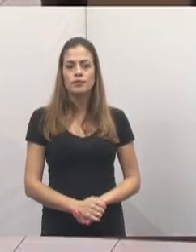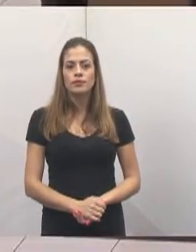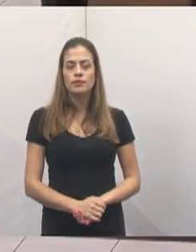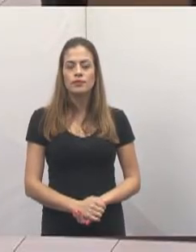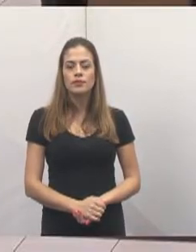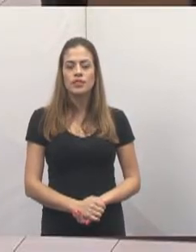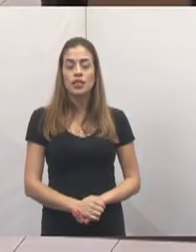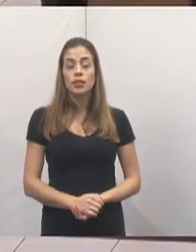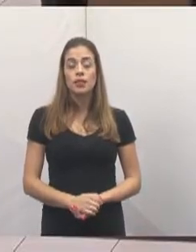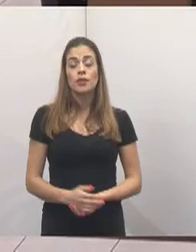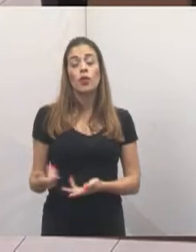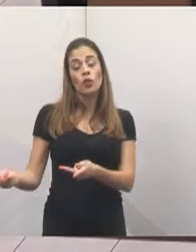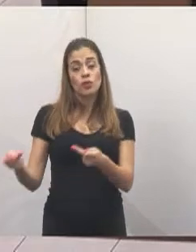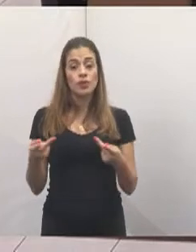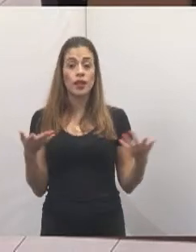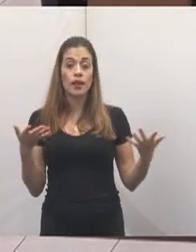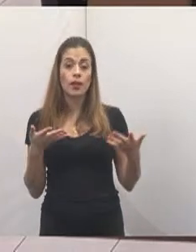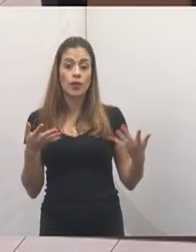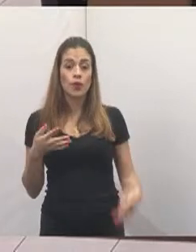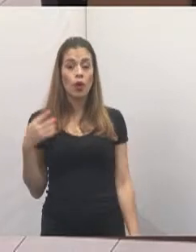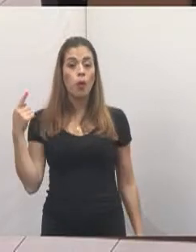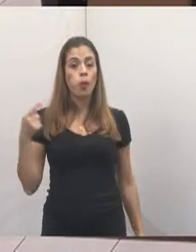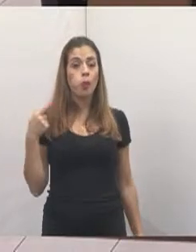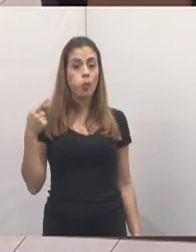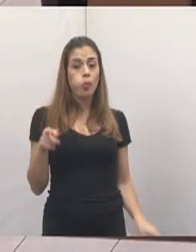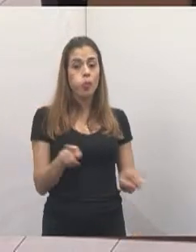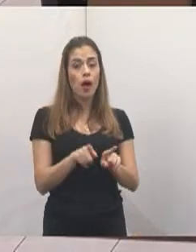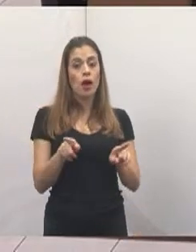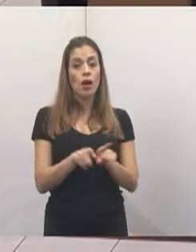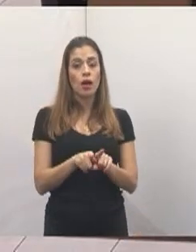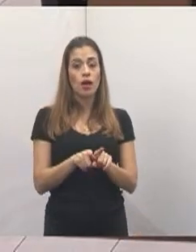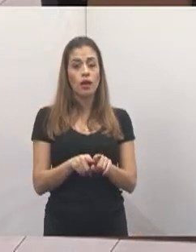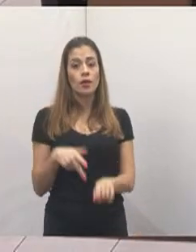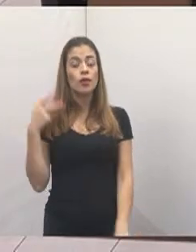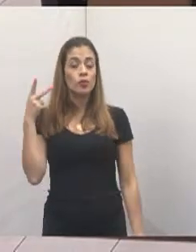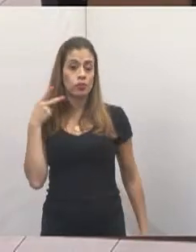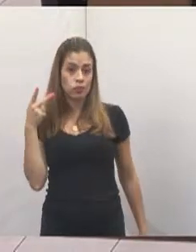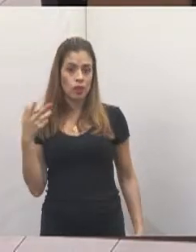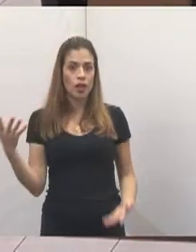Senhoras e senhores, convidamos agora o vereador e também advogado, Dr. Luiz Flávio.